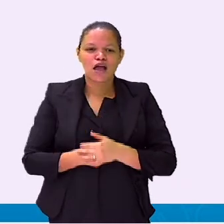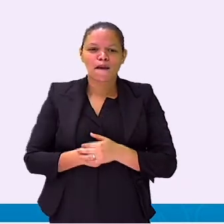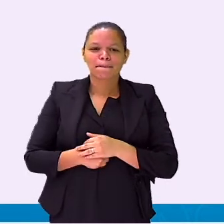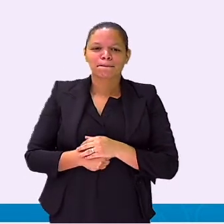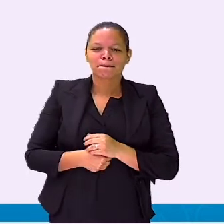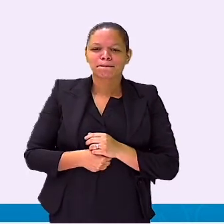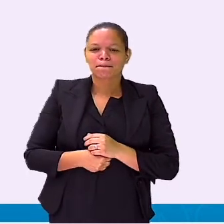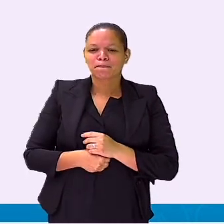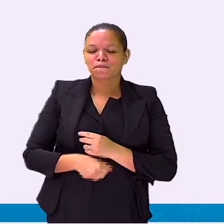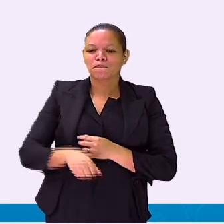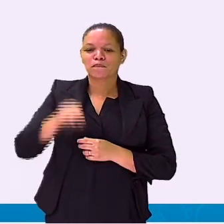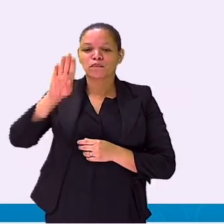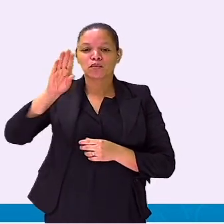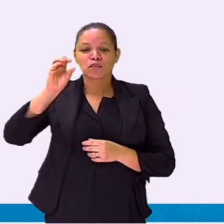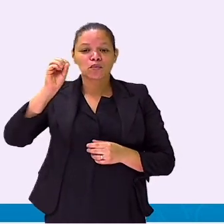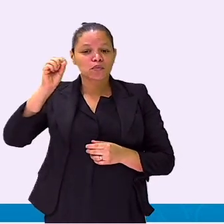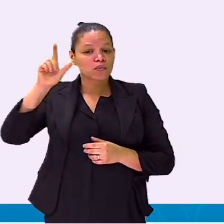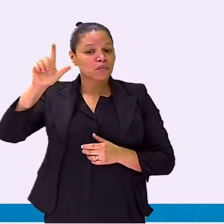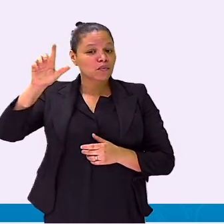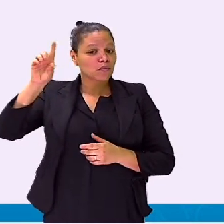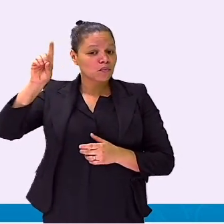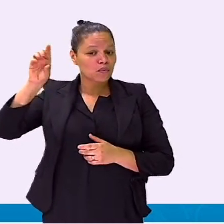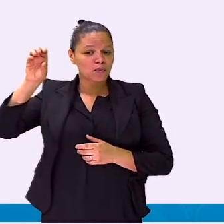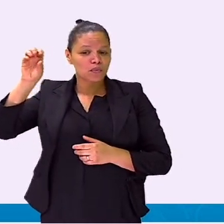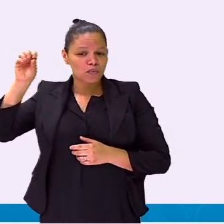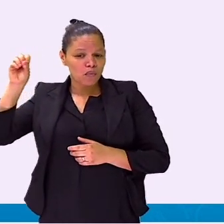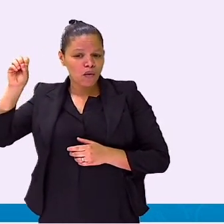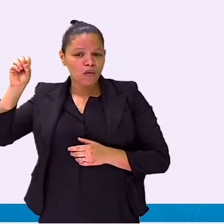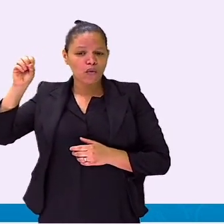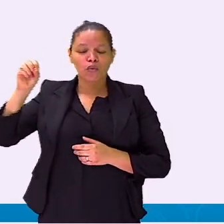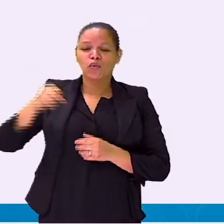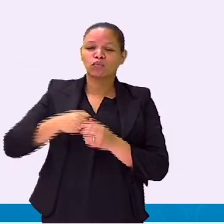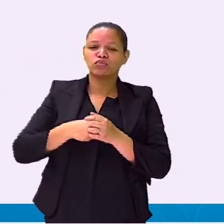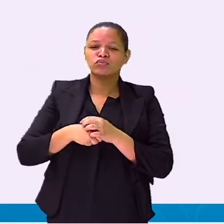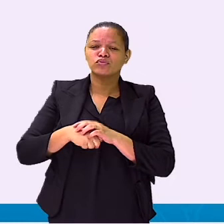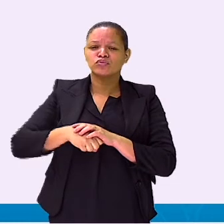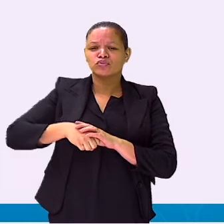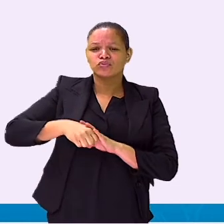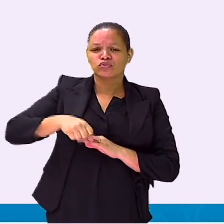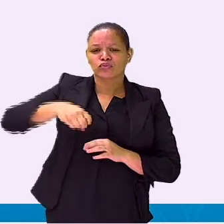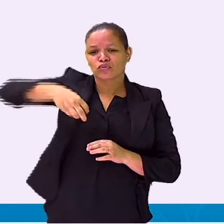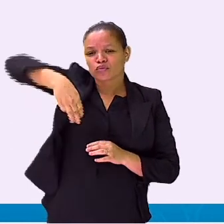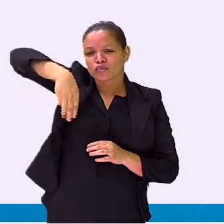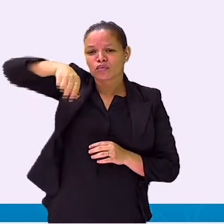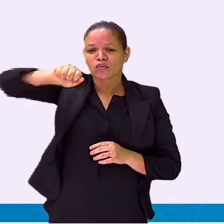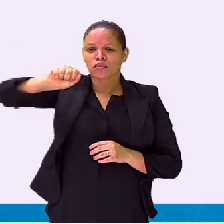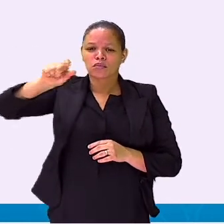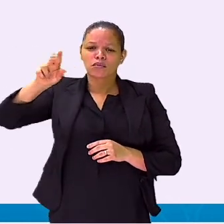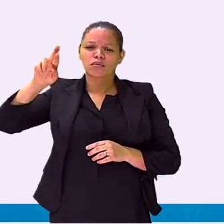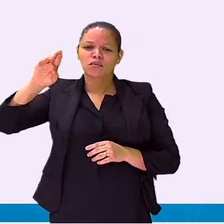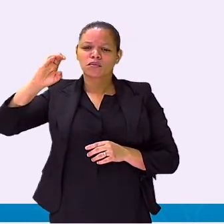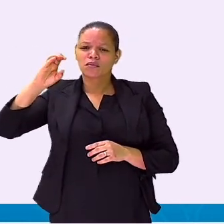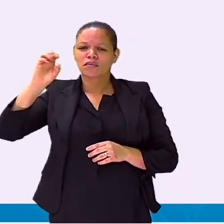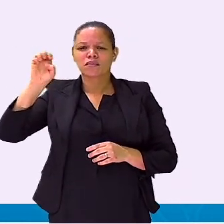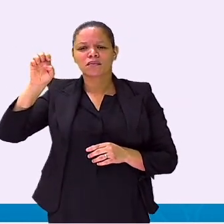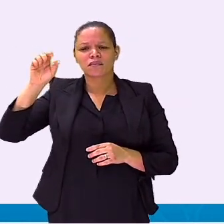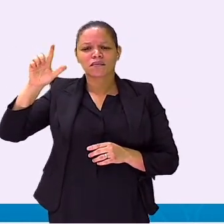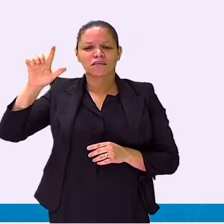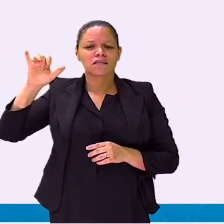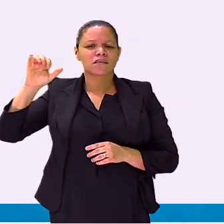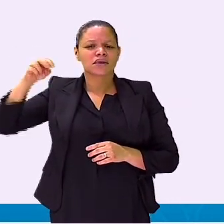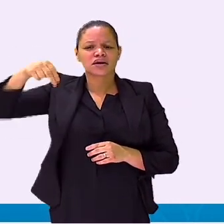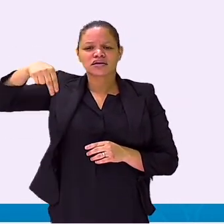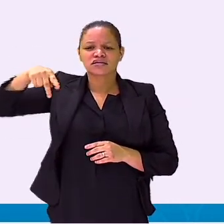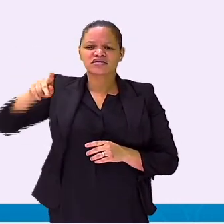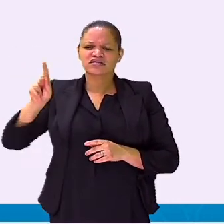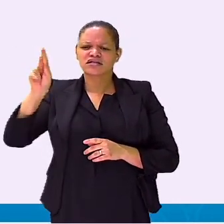poejo, bálsamo, erva doce, alho, marcelinha, picão, arnica,